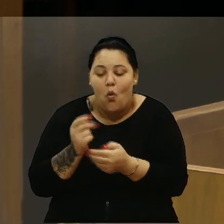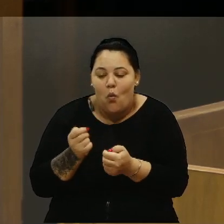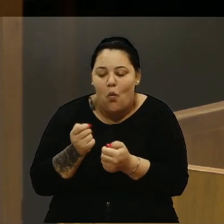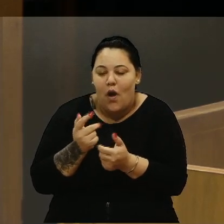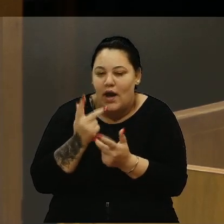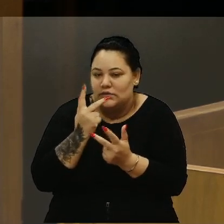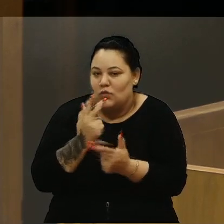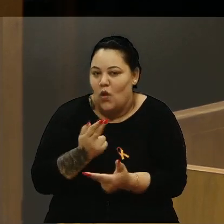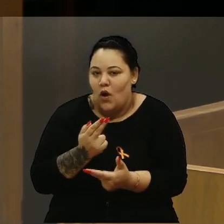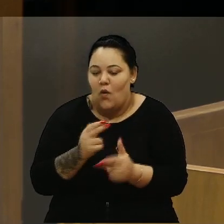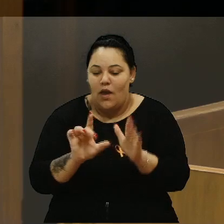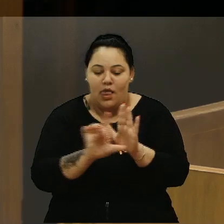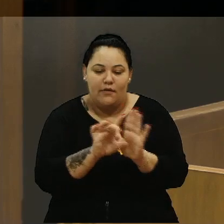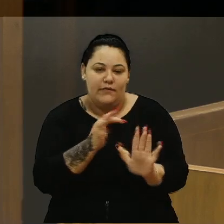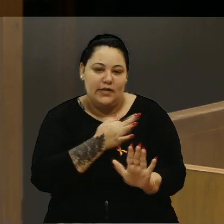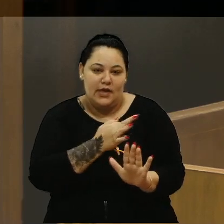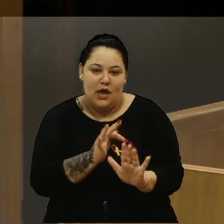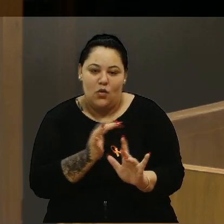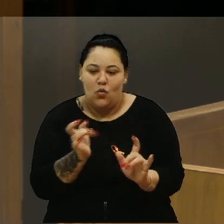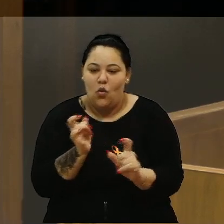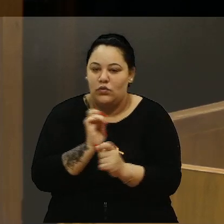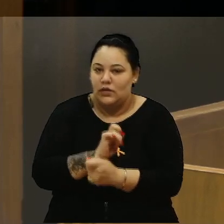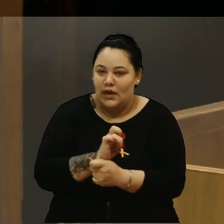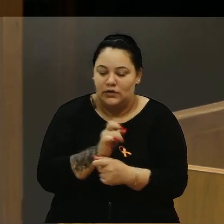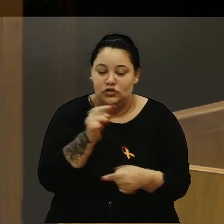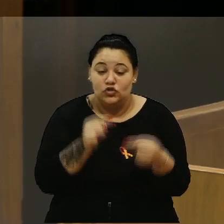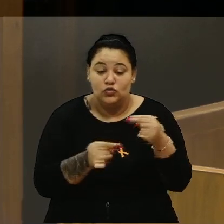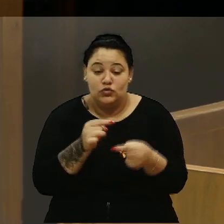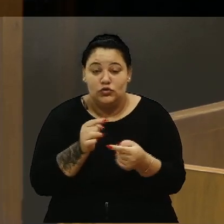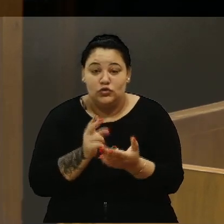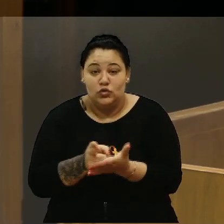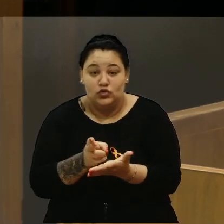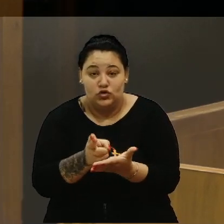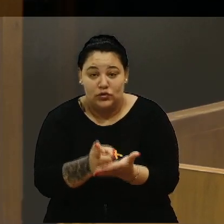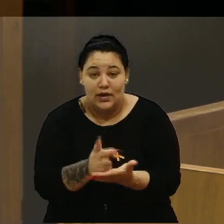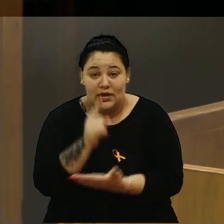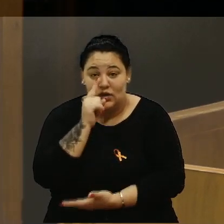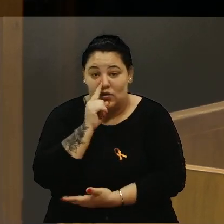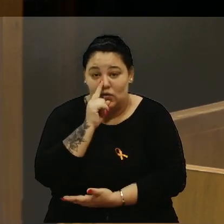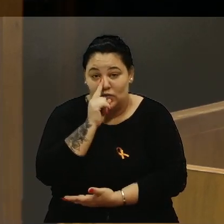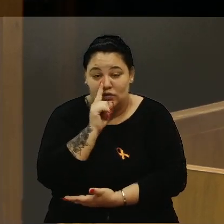lei federal. Caso contrário, as discussões continuarão e o risco de não